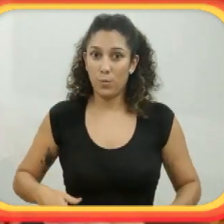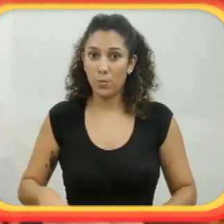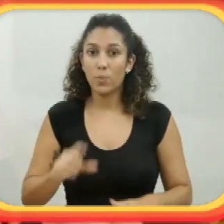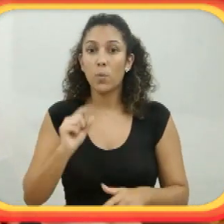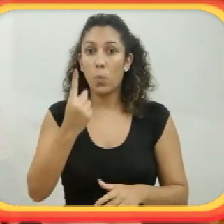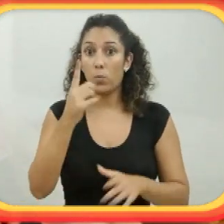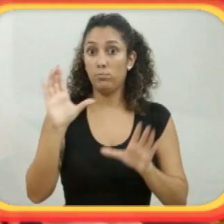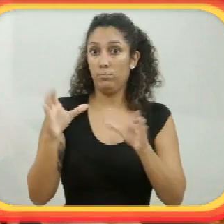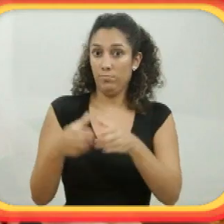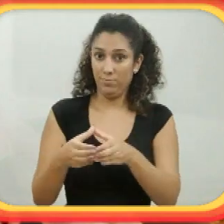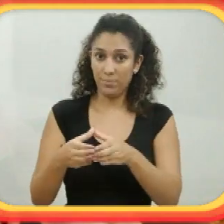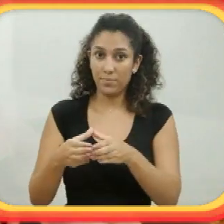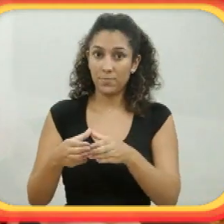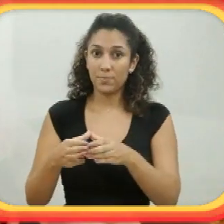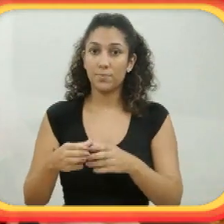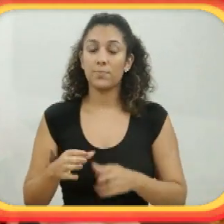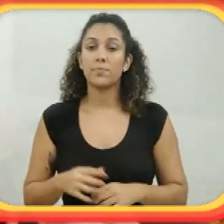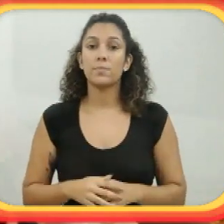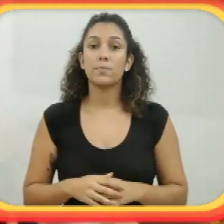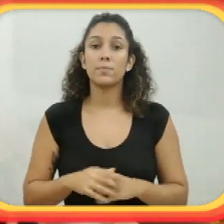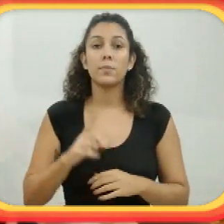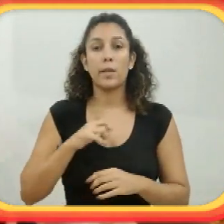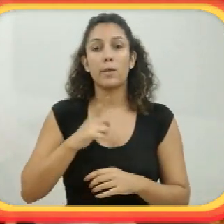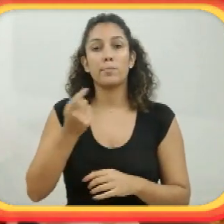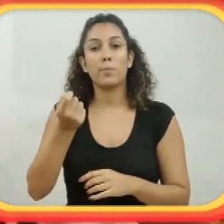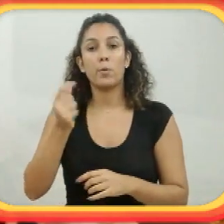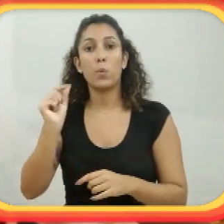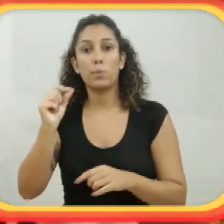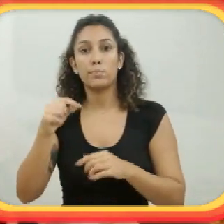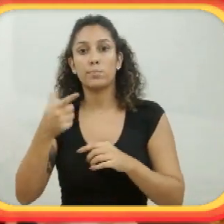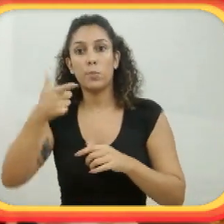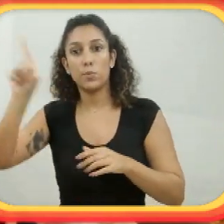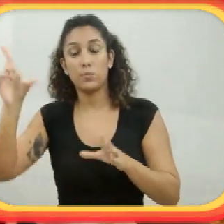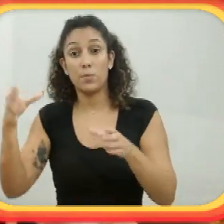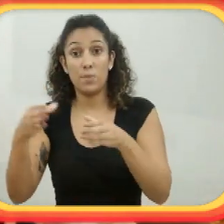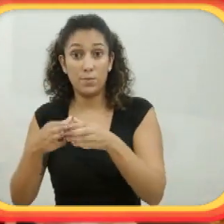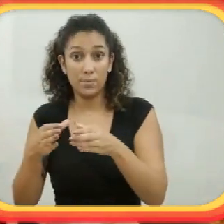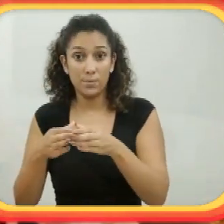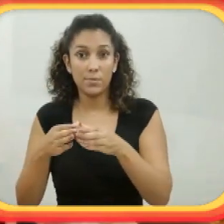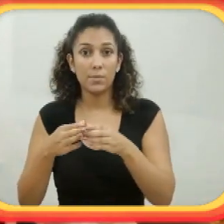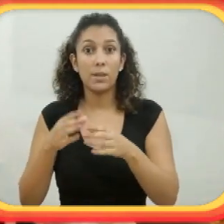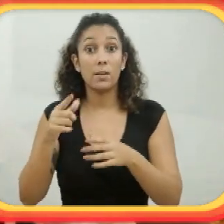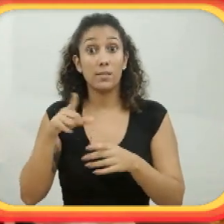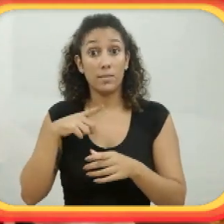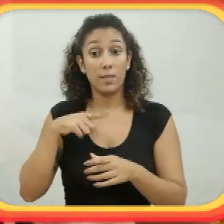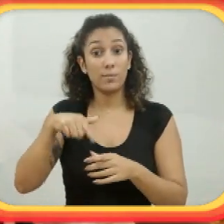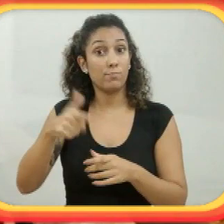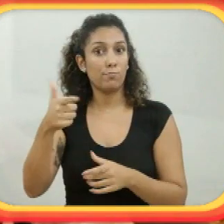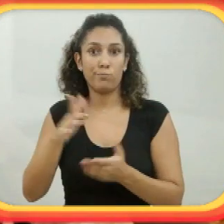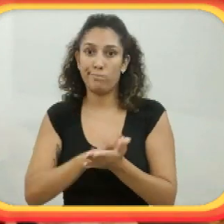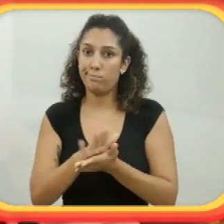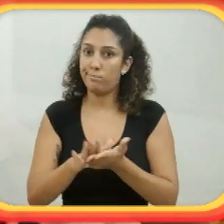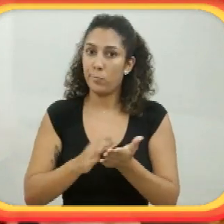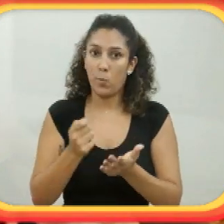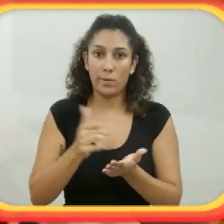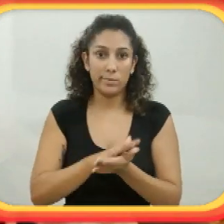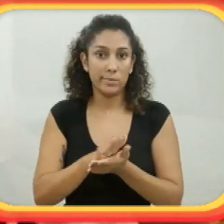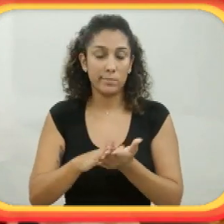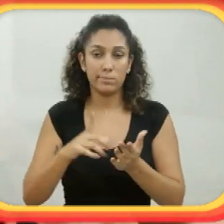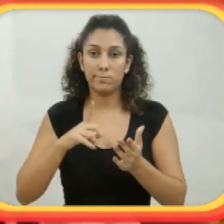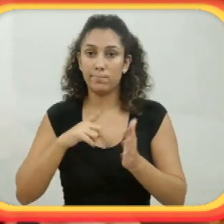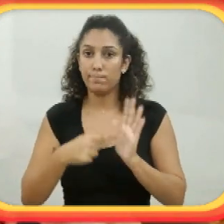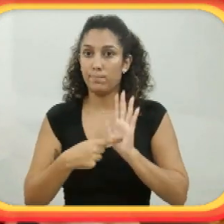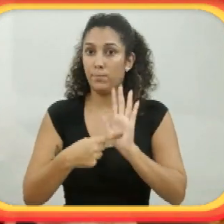acima do joelho, né, também são divididos em classe. Se nós pegarmos o basquete, nós temos pessoas